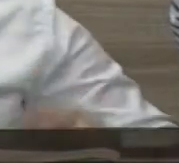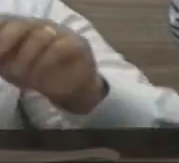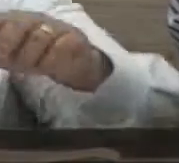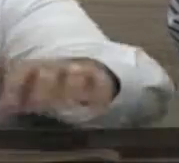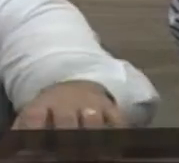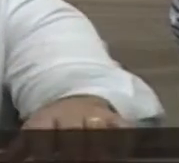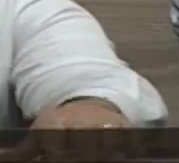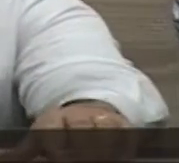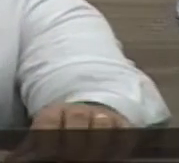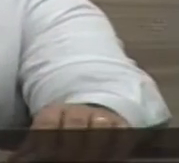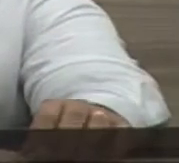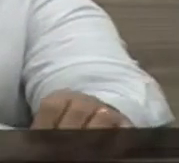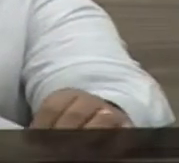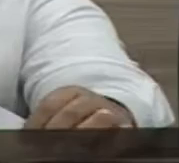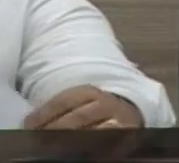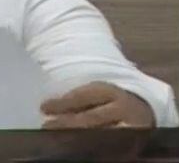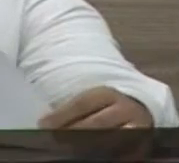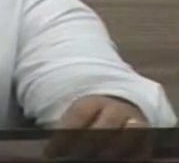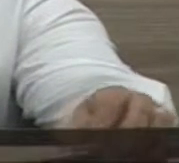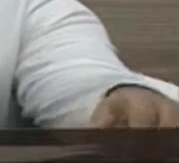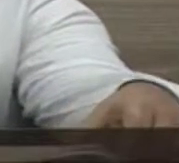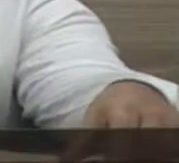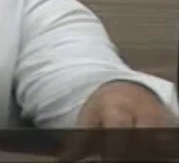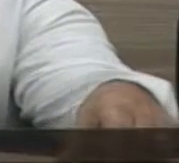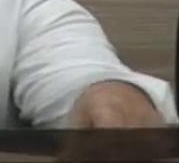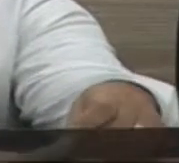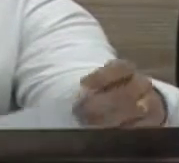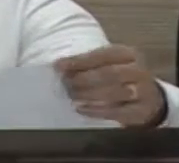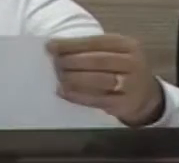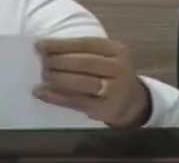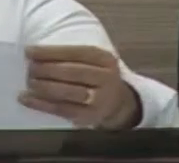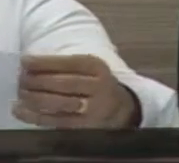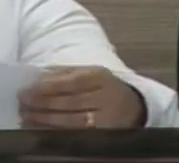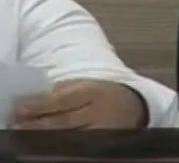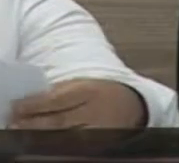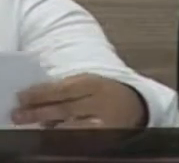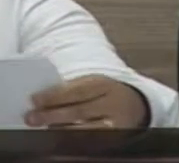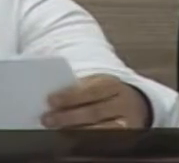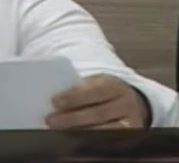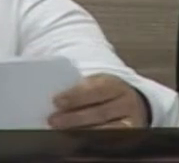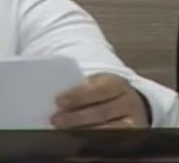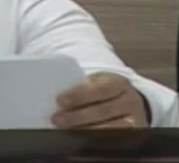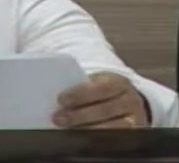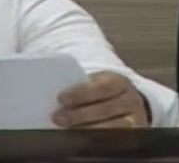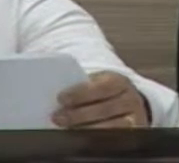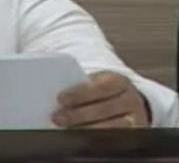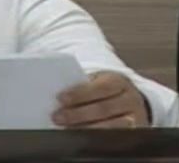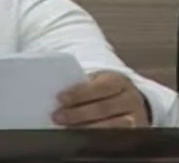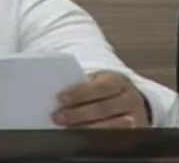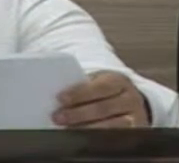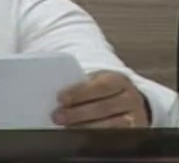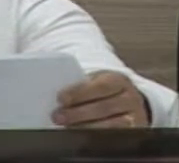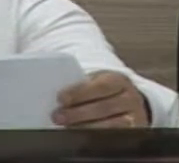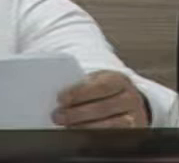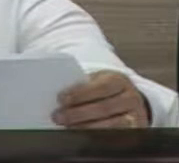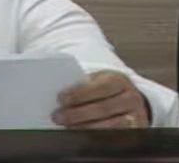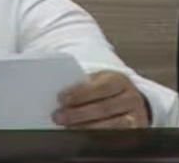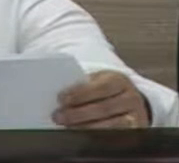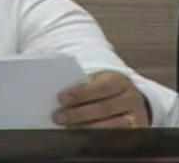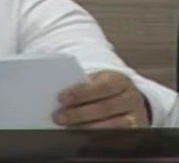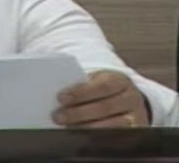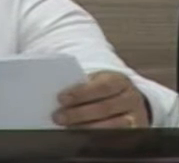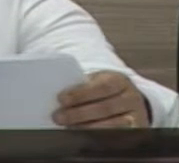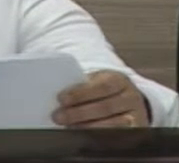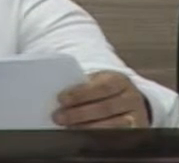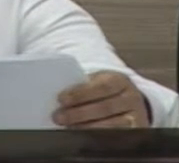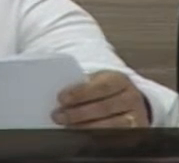nobres colegas, cidadãos que nos acompanham aqui no plenário e também aqueles que nos acompanham pelos meios de comunicação. Eu me